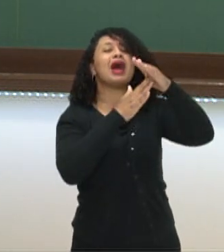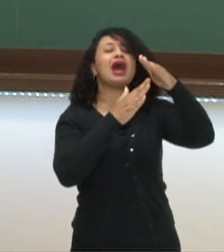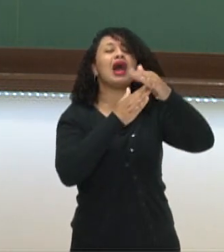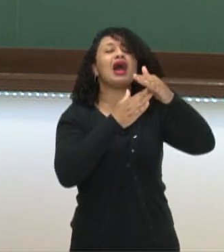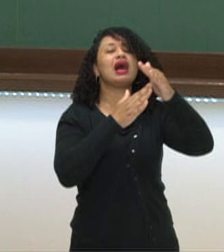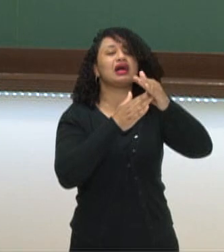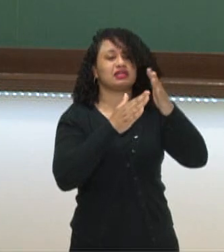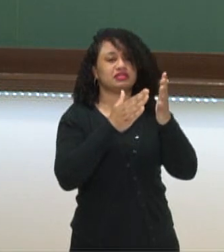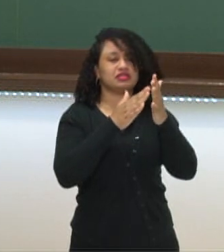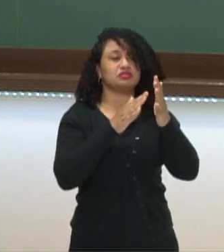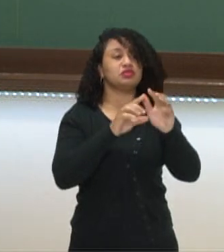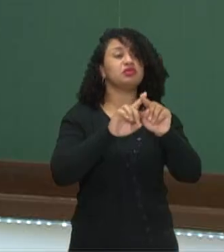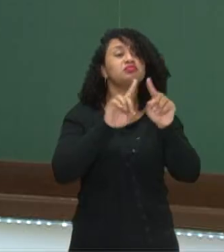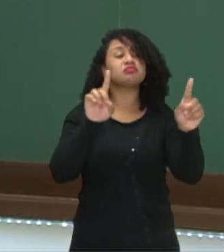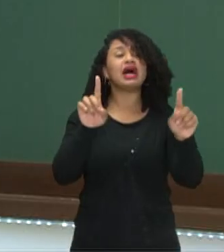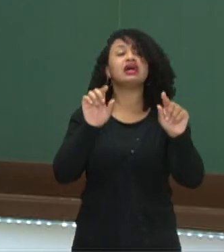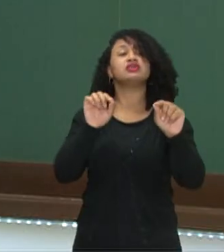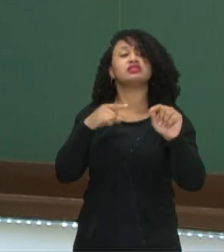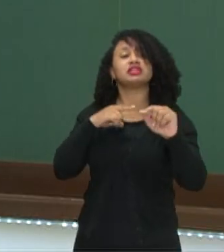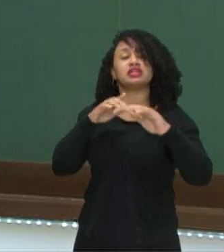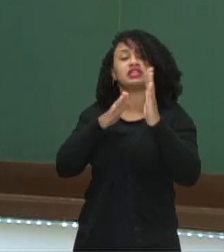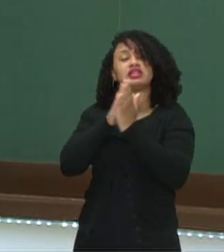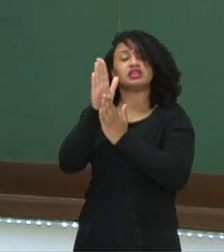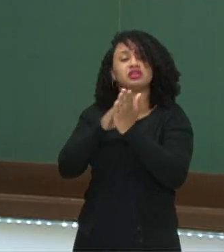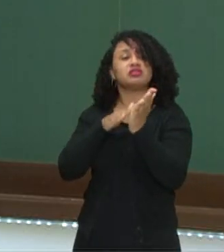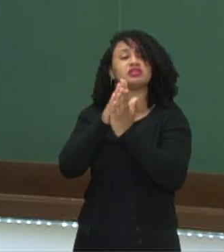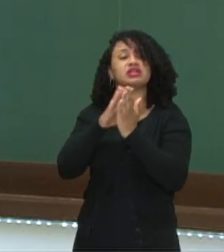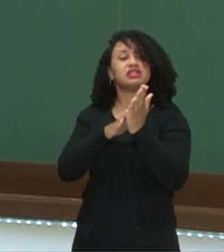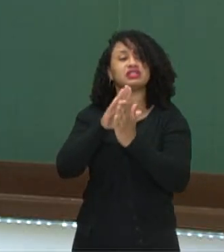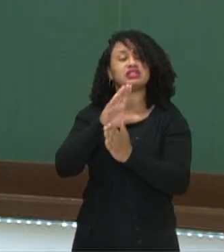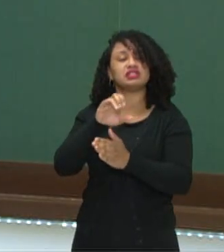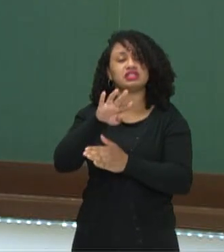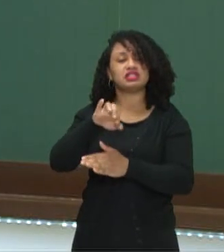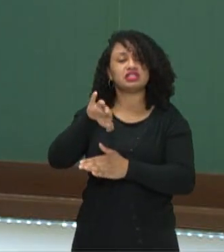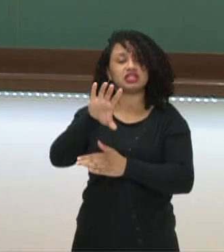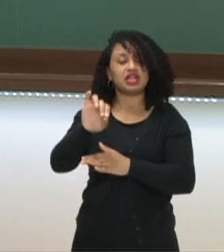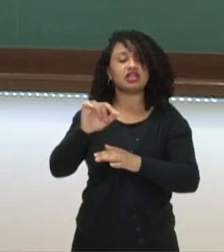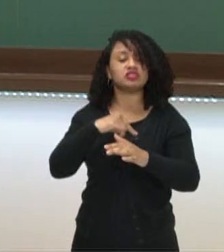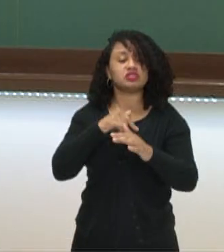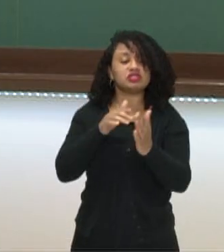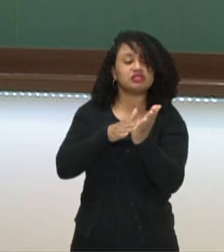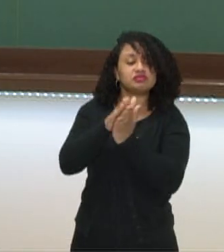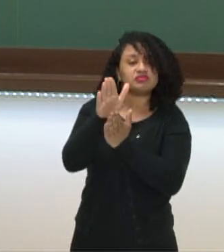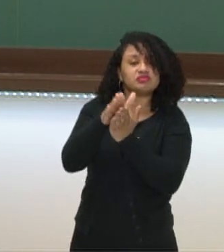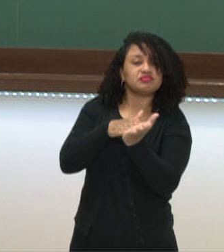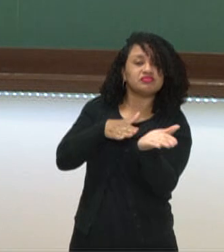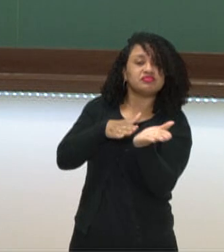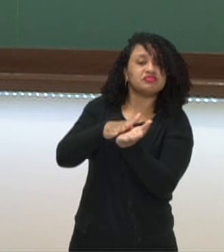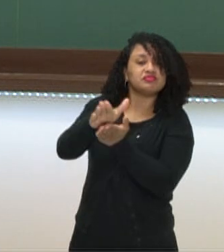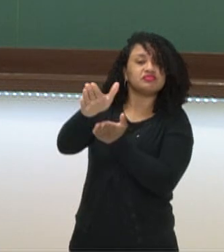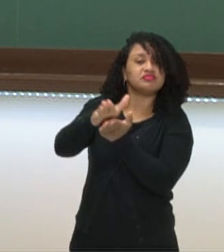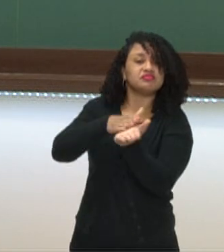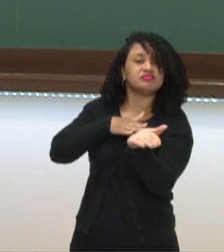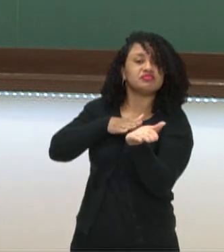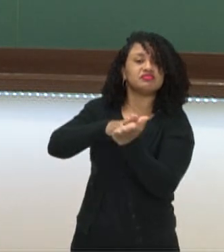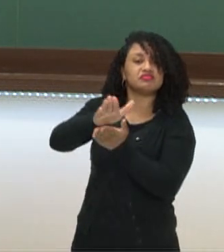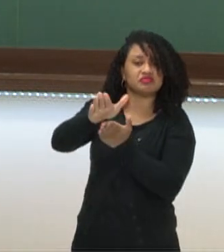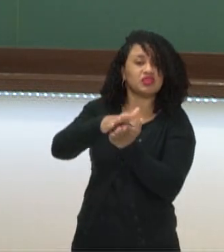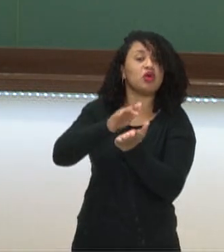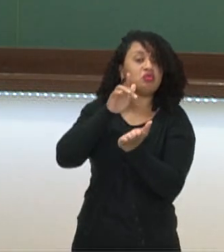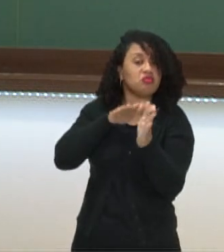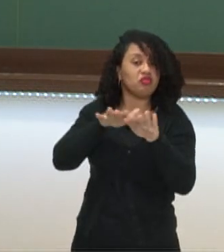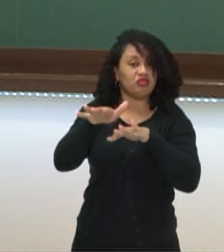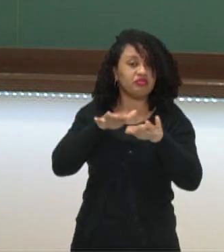inclusive. Enquanto que nós temos aqui o atrito cinético dinâmico, que é quando as superfícies elas estão deslizando uma sobre a outra,